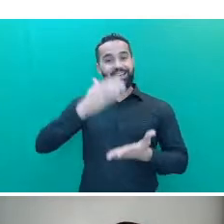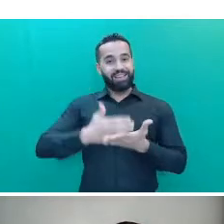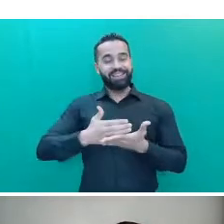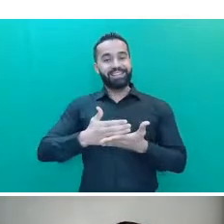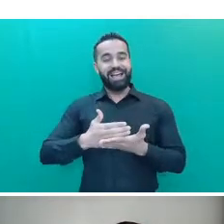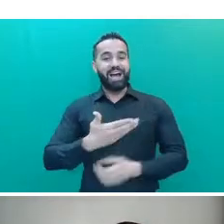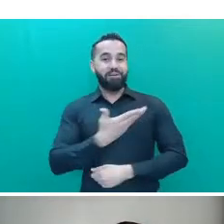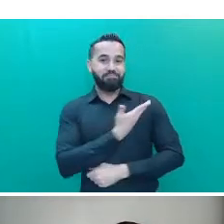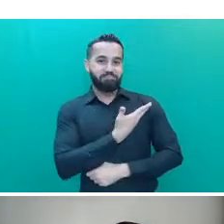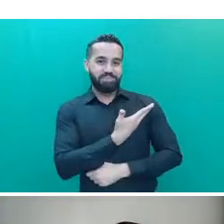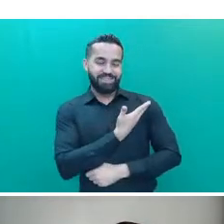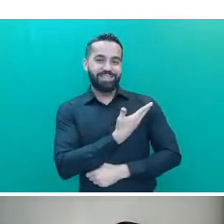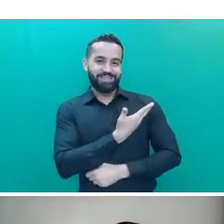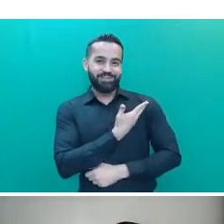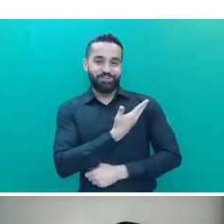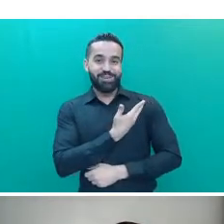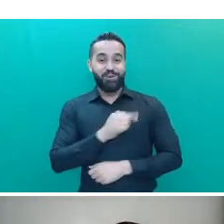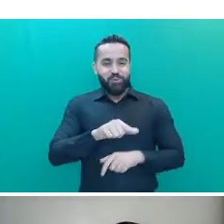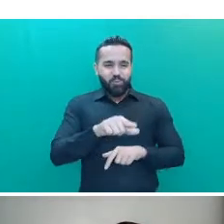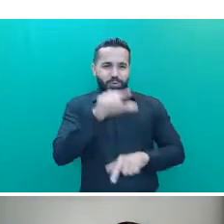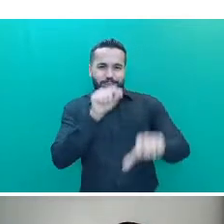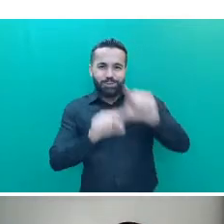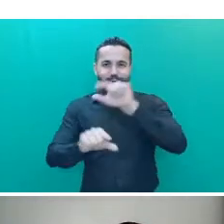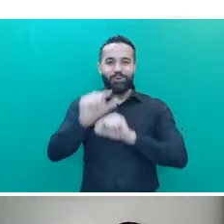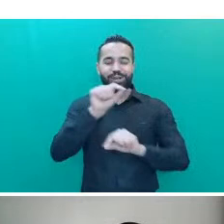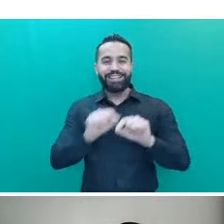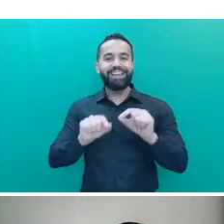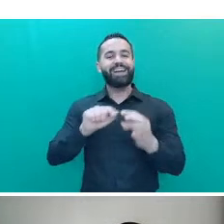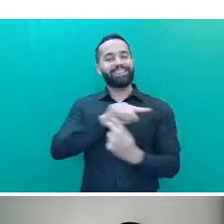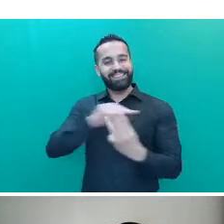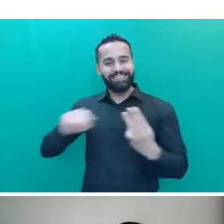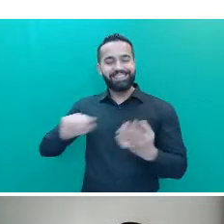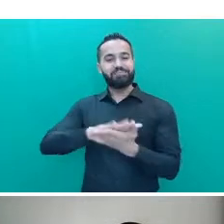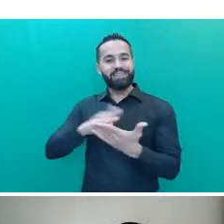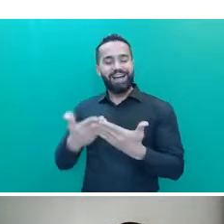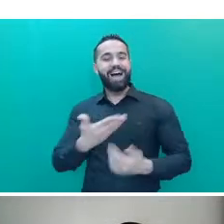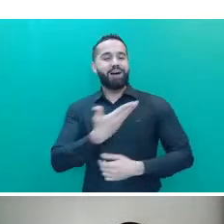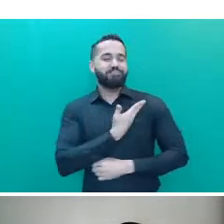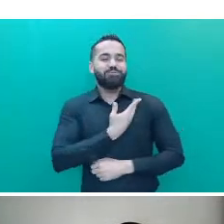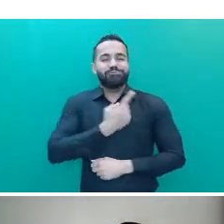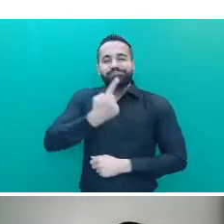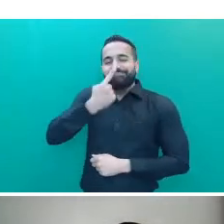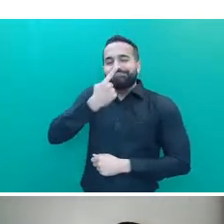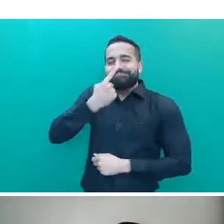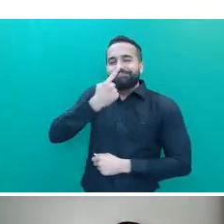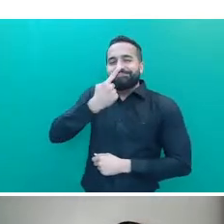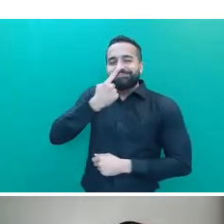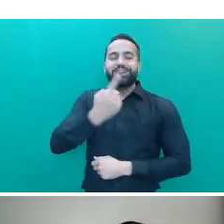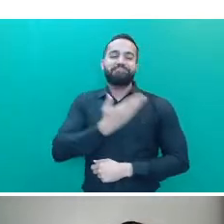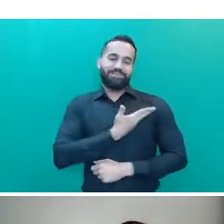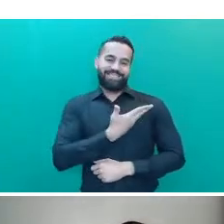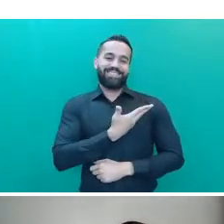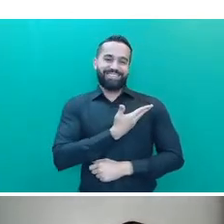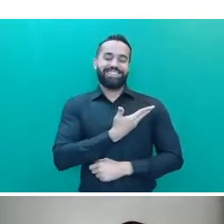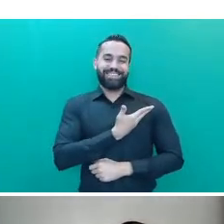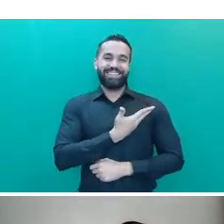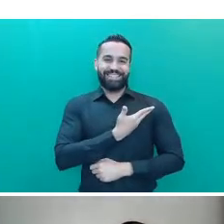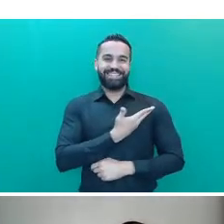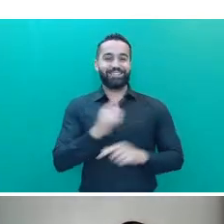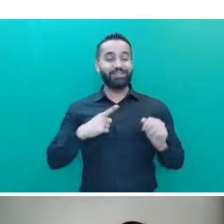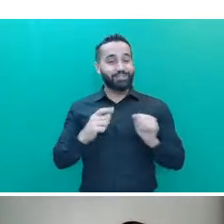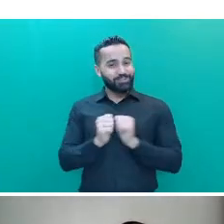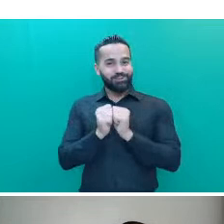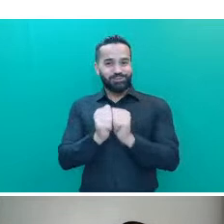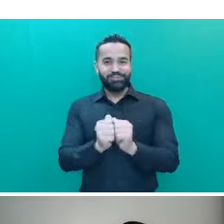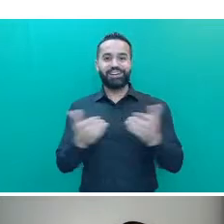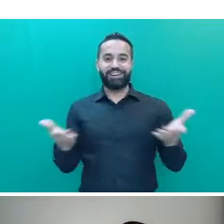amigos pessoais, eu escolhi a dedo quem ia interpretar essa tese, porque são meus amigos pessoais. Então, estar com eles aqui